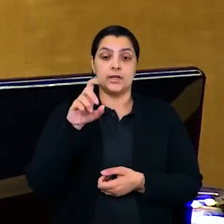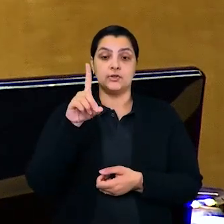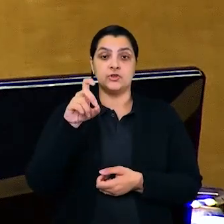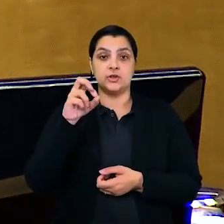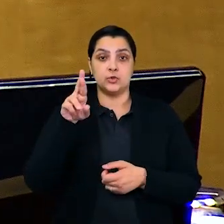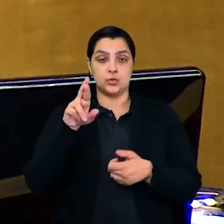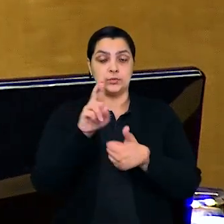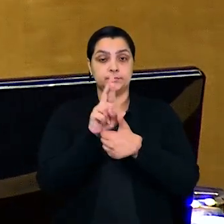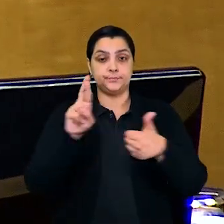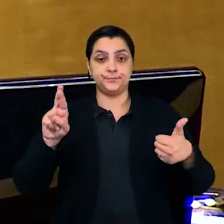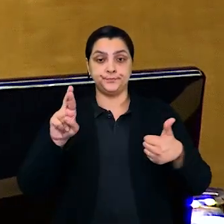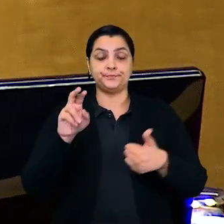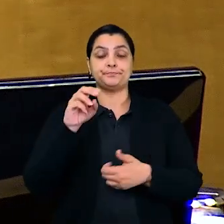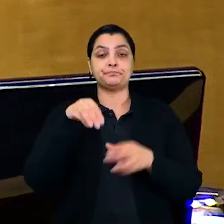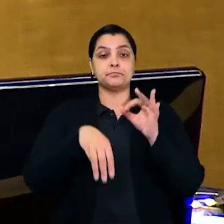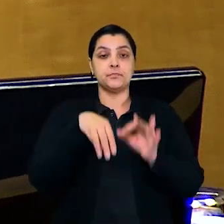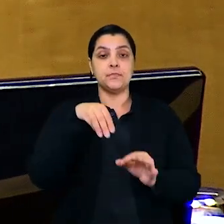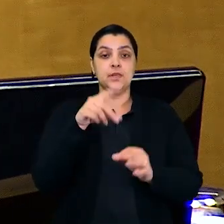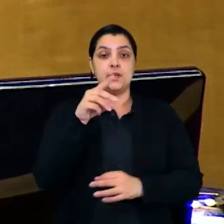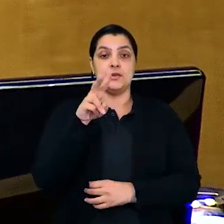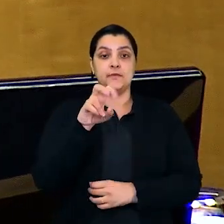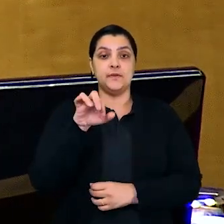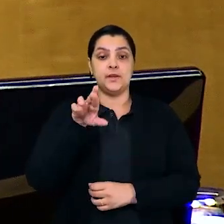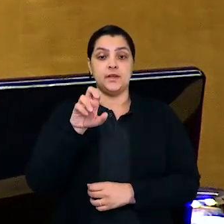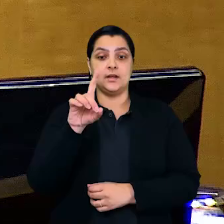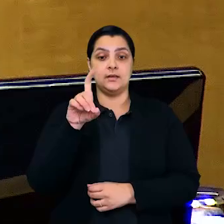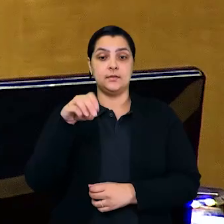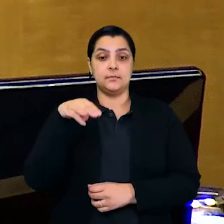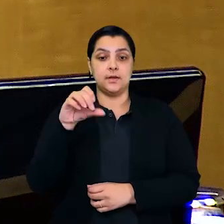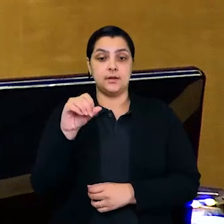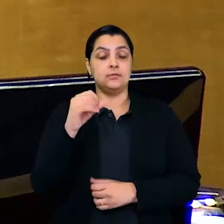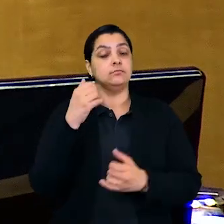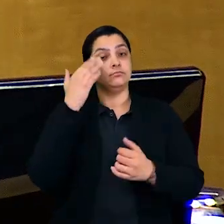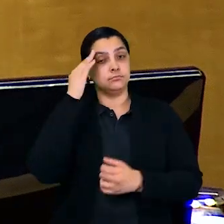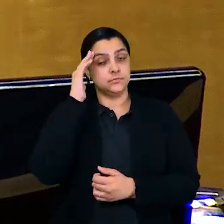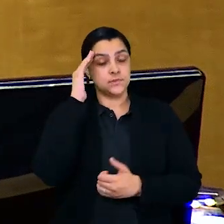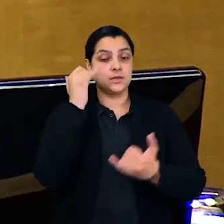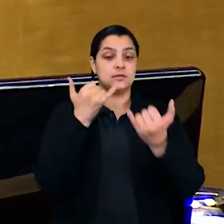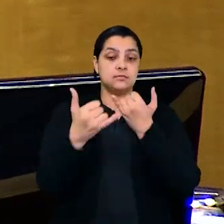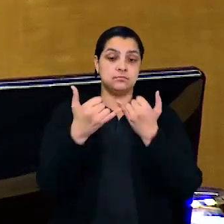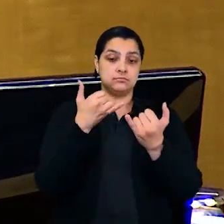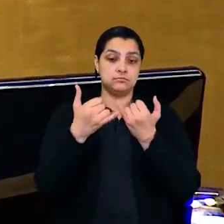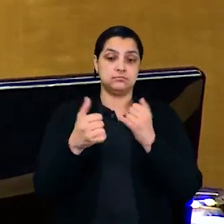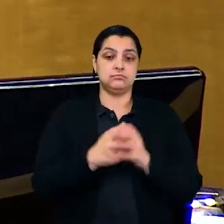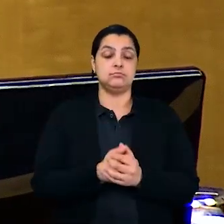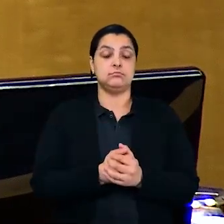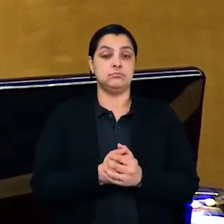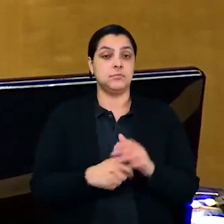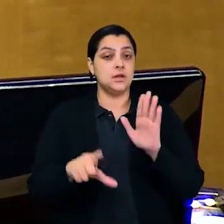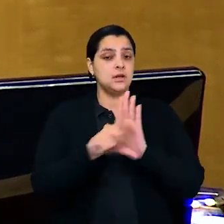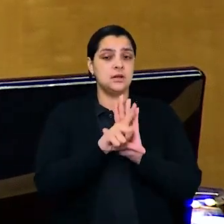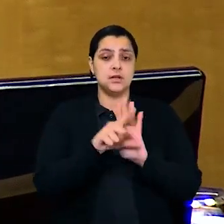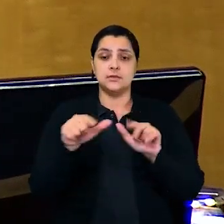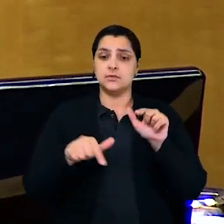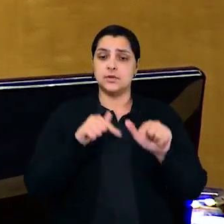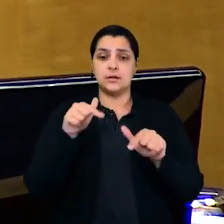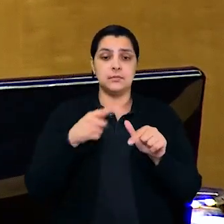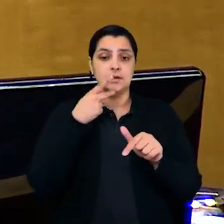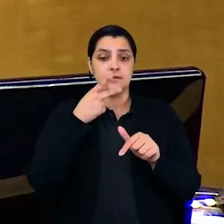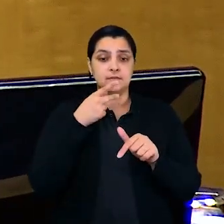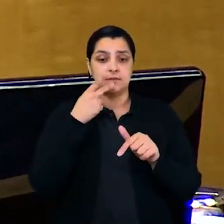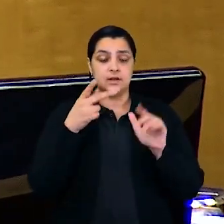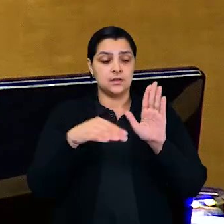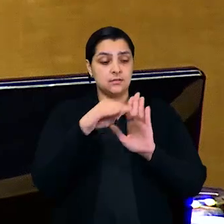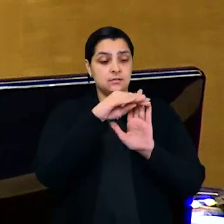Justiça do Trabalho, ministro Vieira de Mello Filho, teve entendimento semelhante. As leis do trabalho, elas dizem respeito a